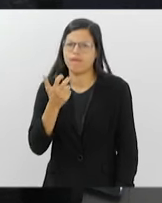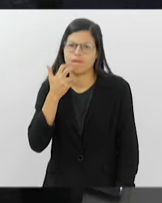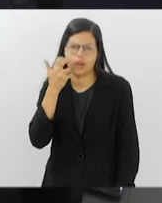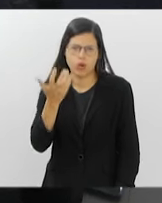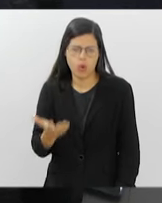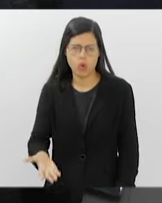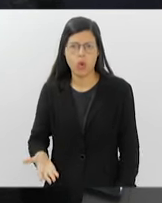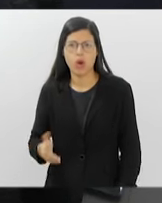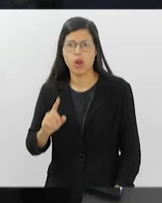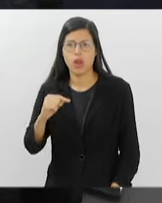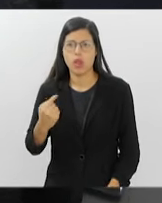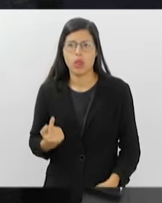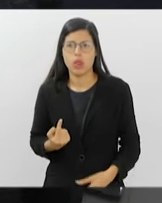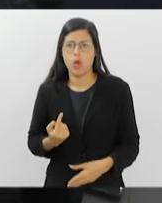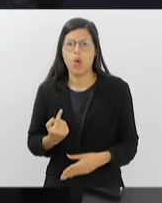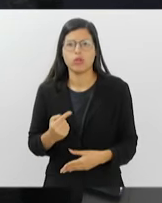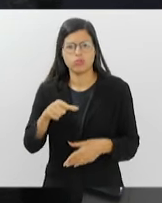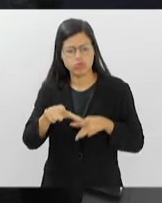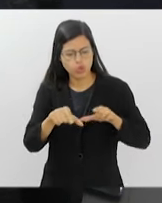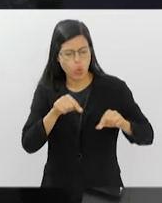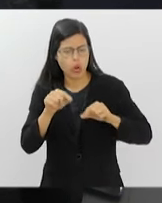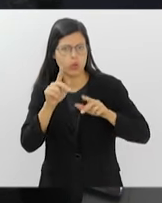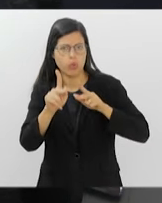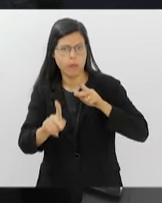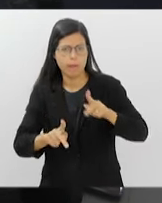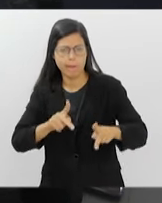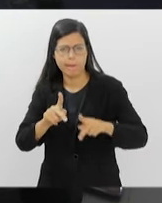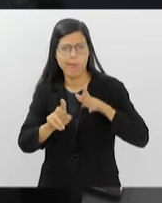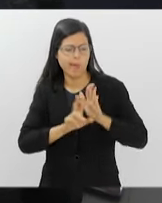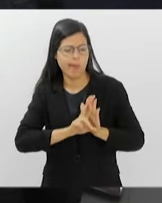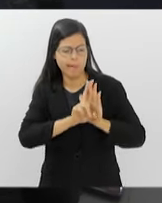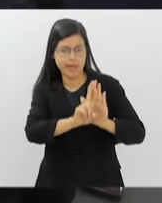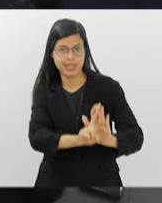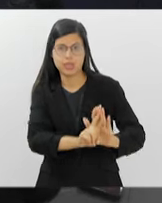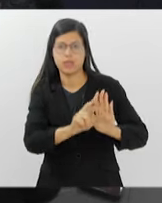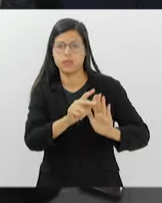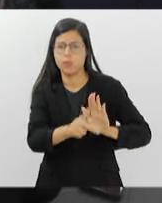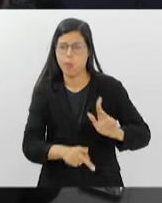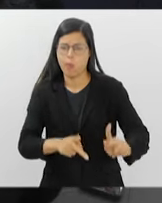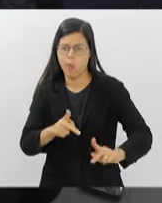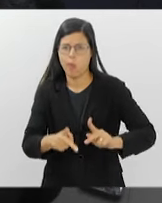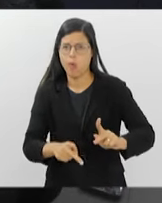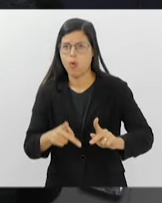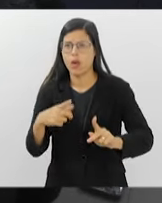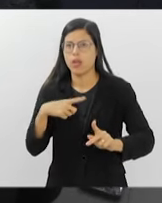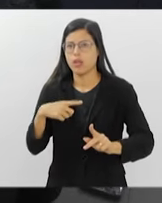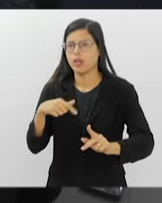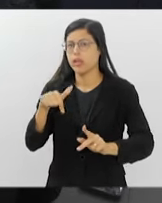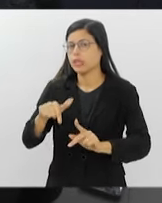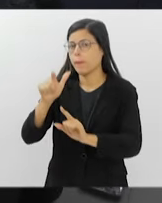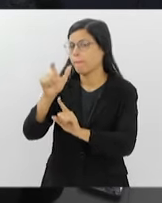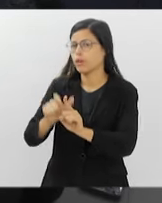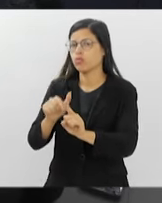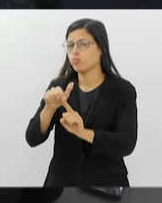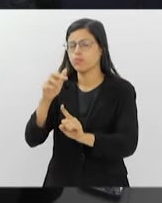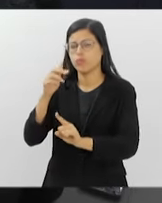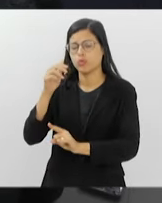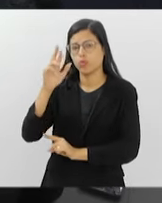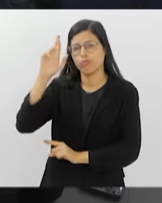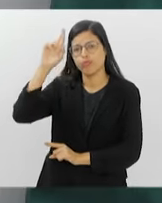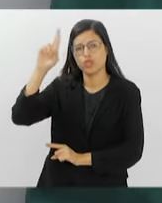eleitos chancelado tutelado pelo povo para representando o povo e aí você tem a figura na figura do Abel que é o chefe de